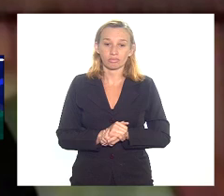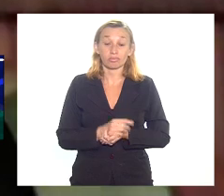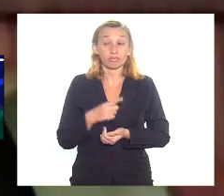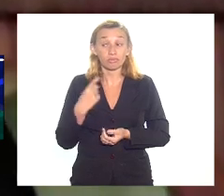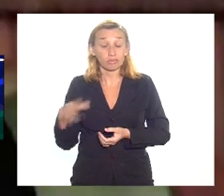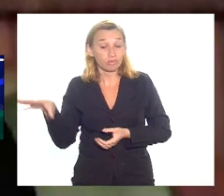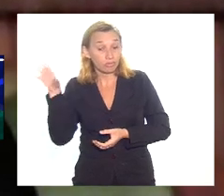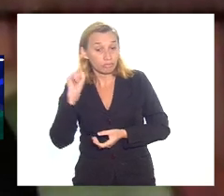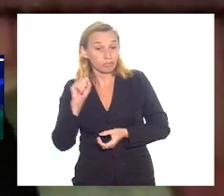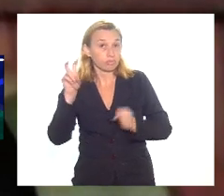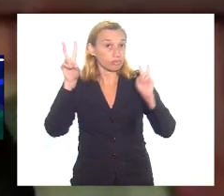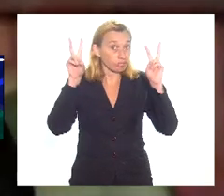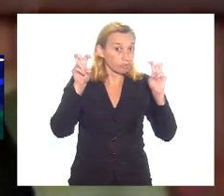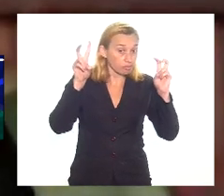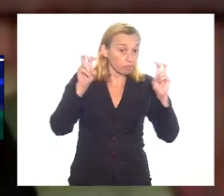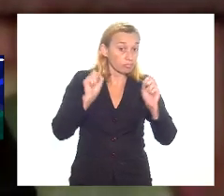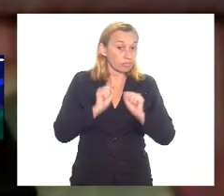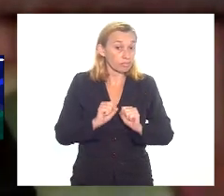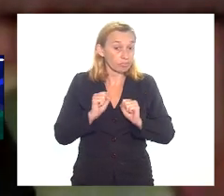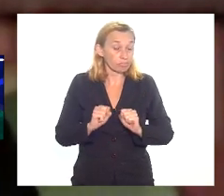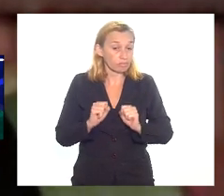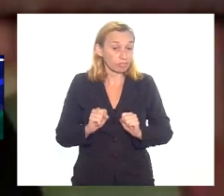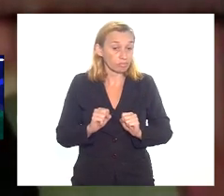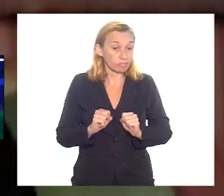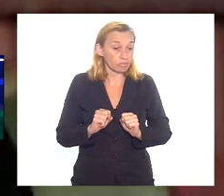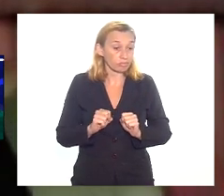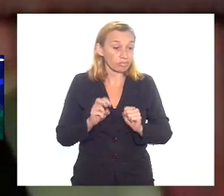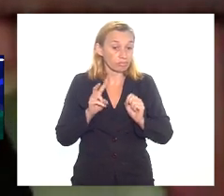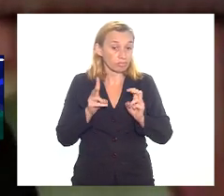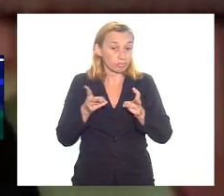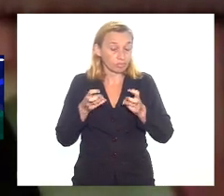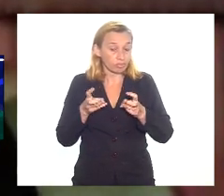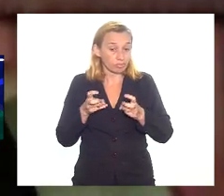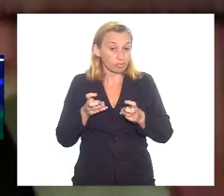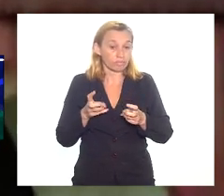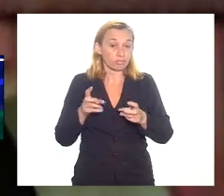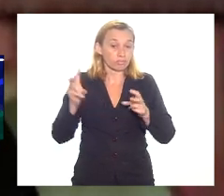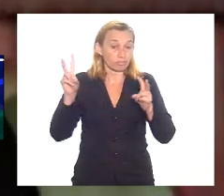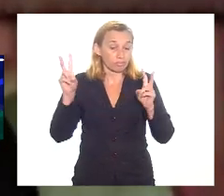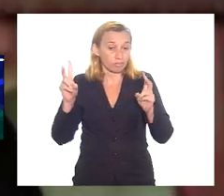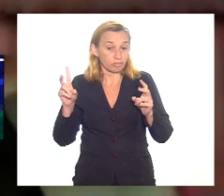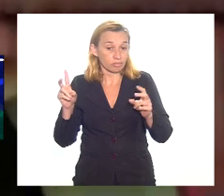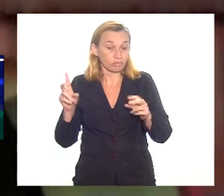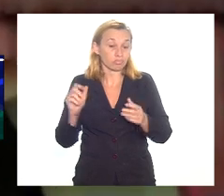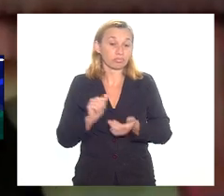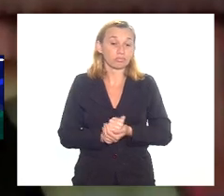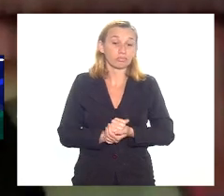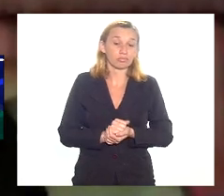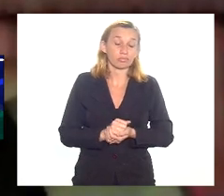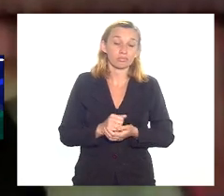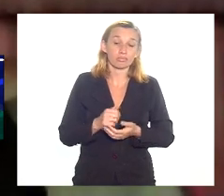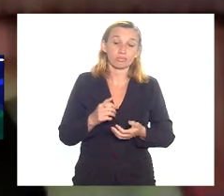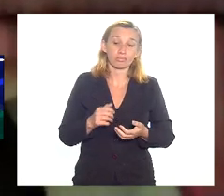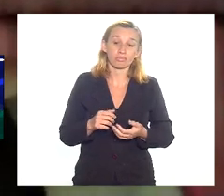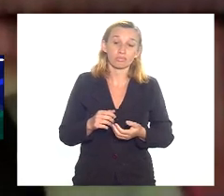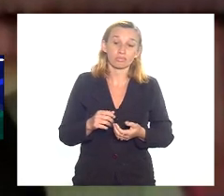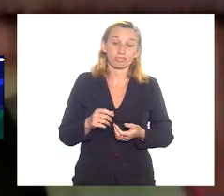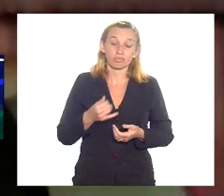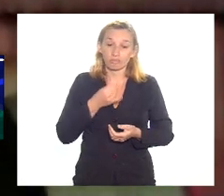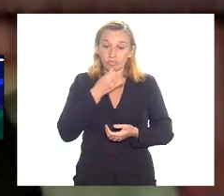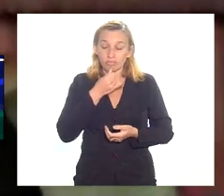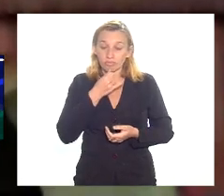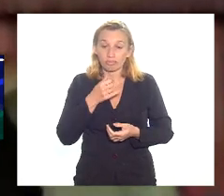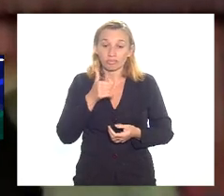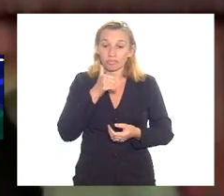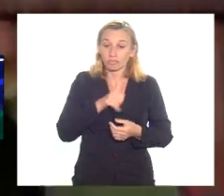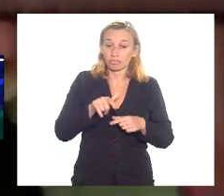tema, que nós possamos nos debruçar sobre os temas que ainda, né, nos incomodam. O